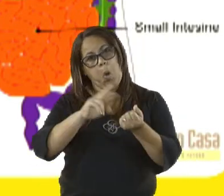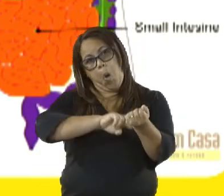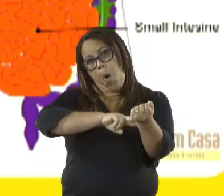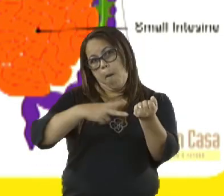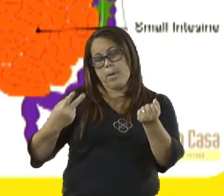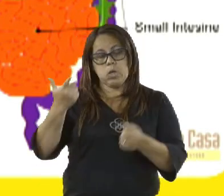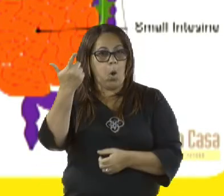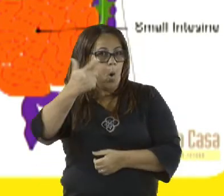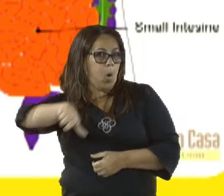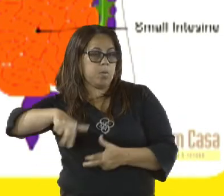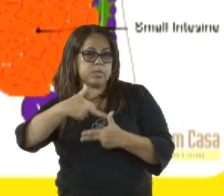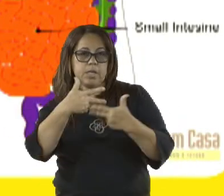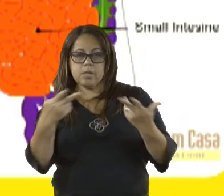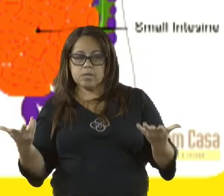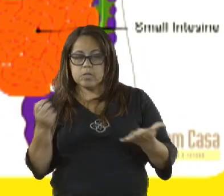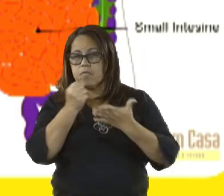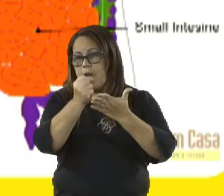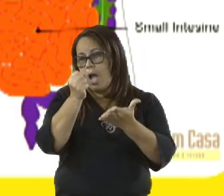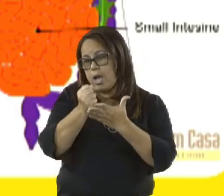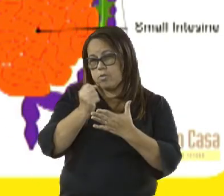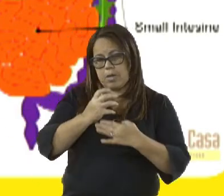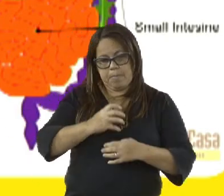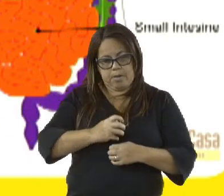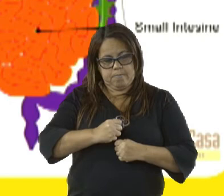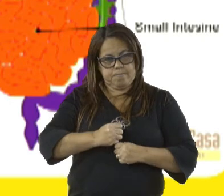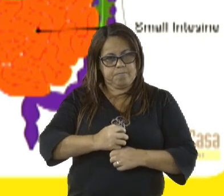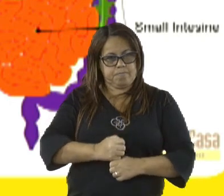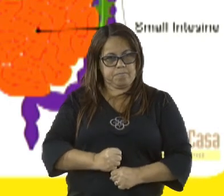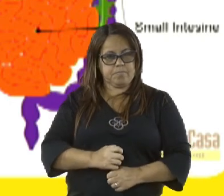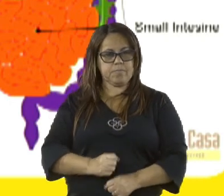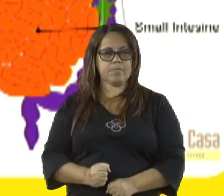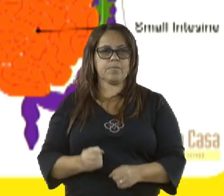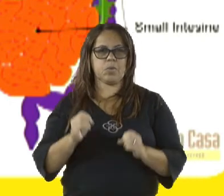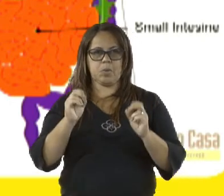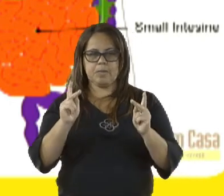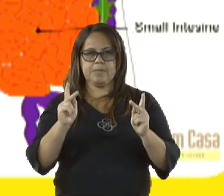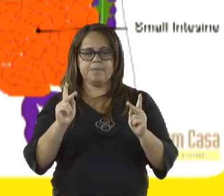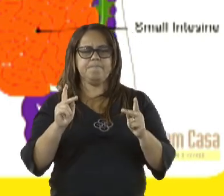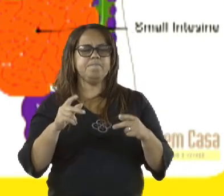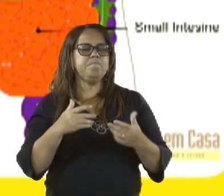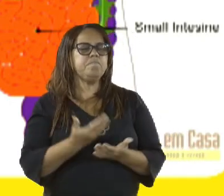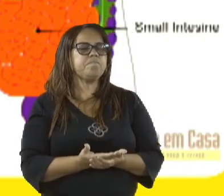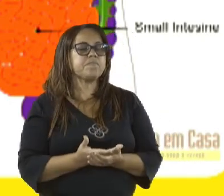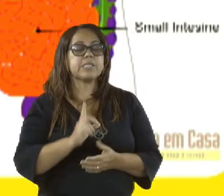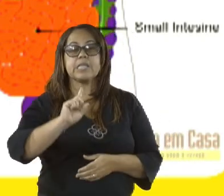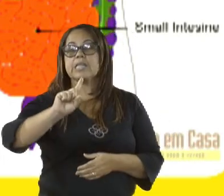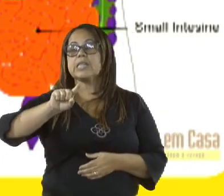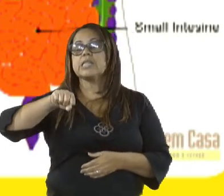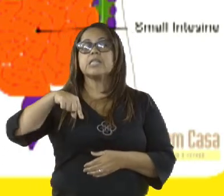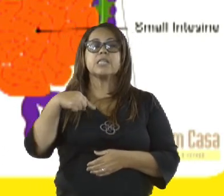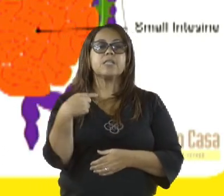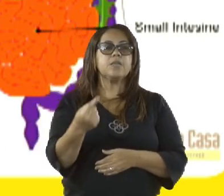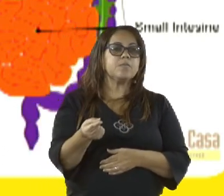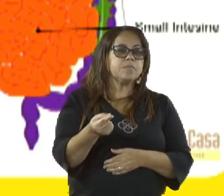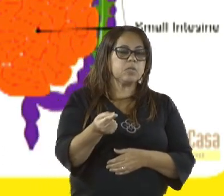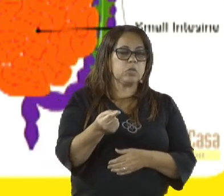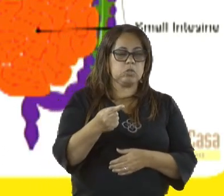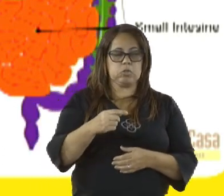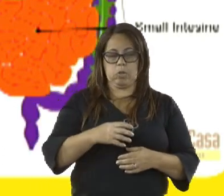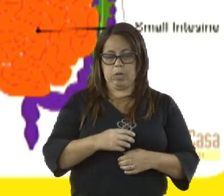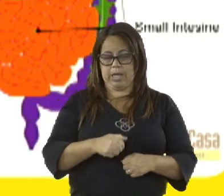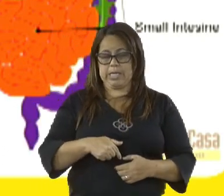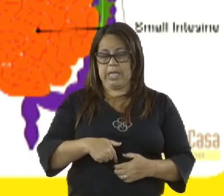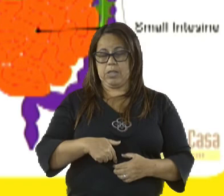ou outra substância que vai servir ali na digestão, no caso aí do fígado e do pâncreas. E depois vai passar do estômago,